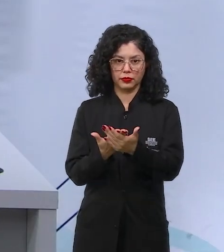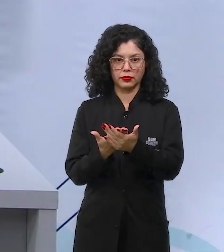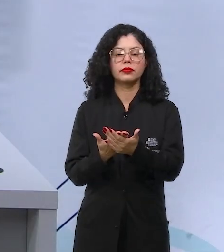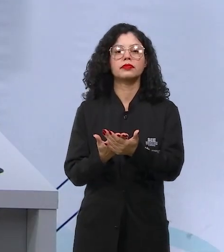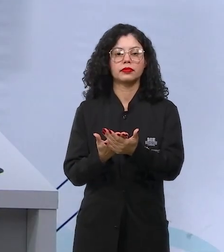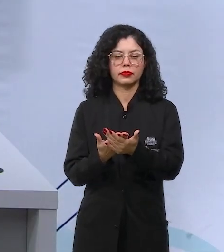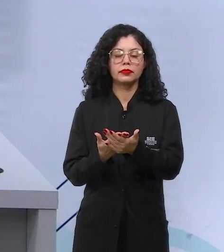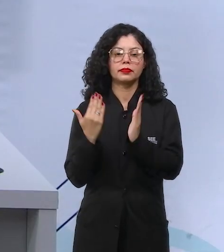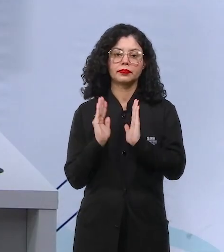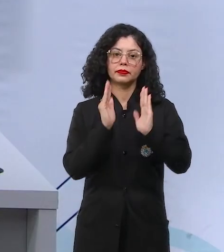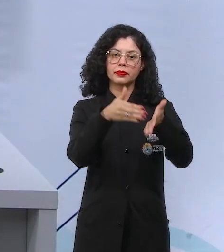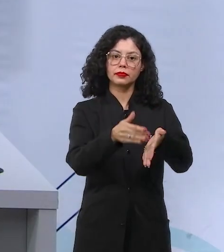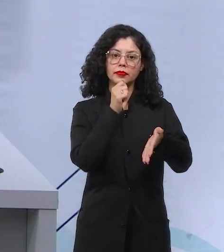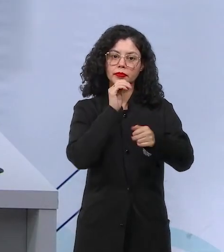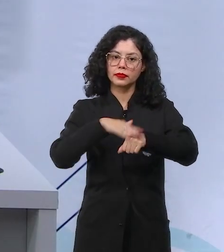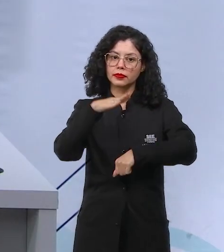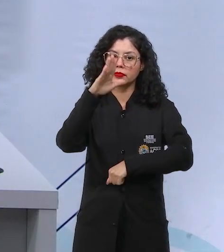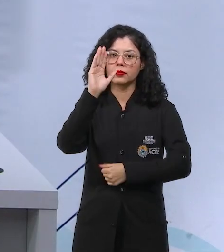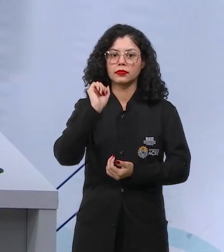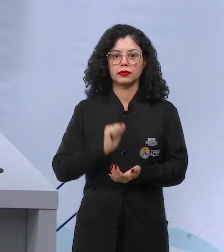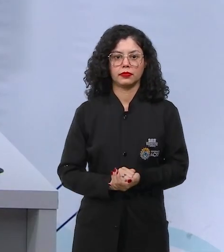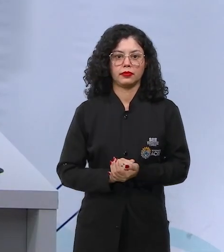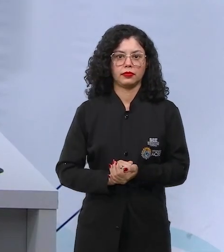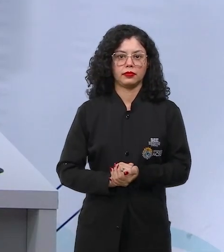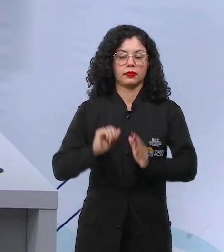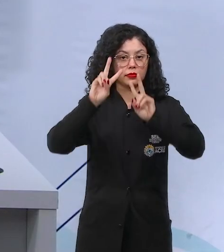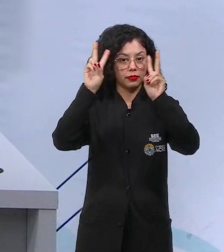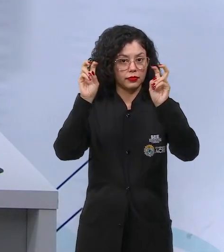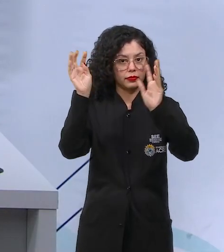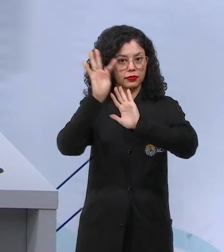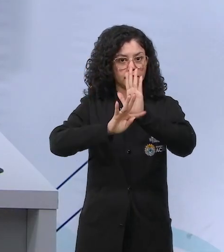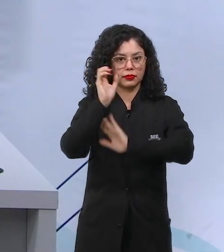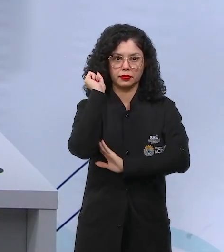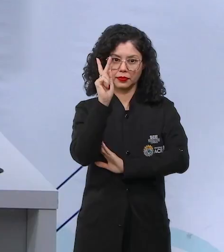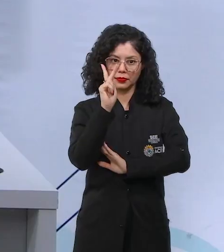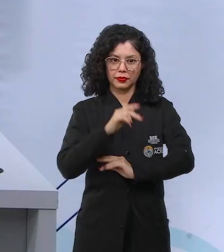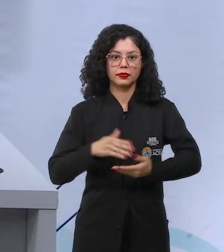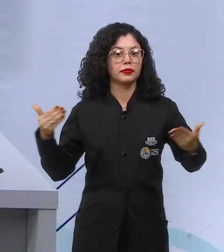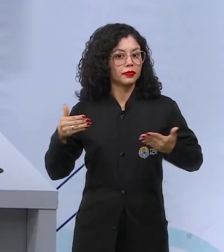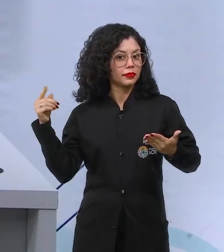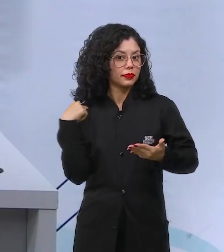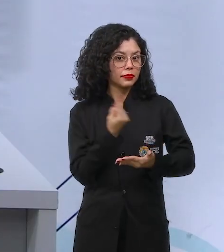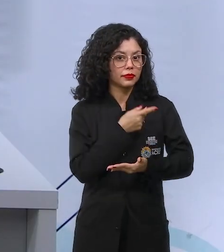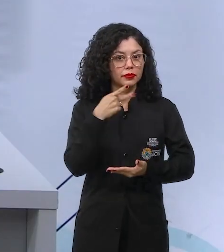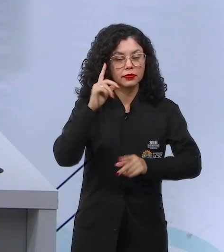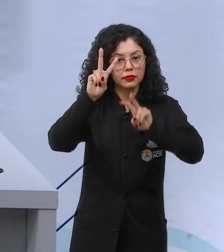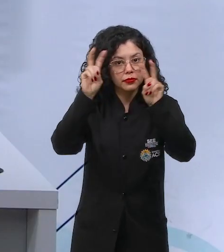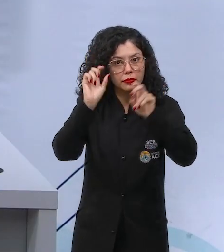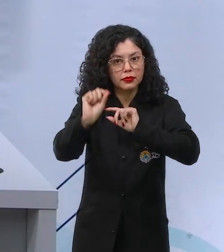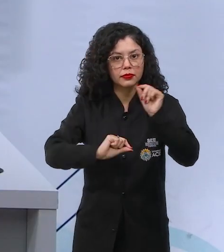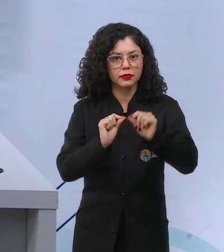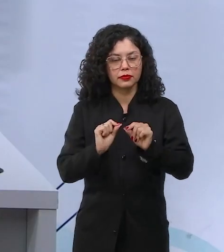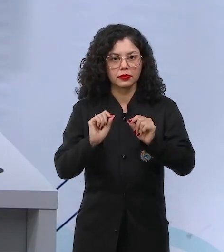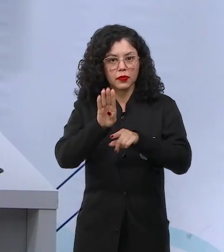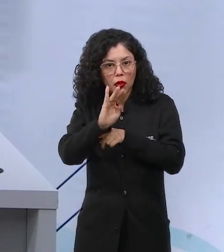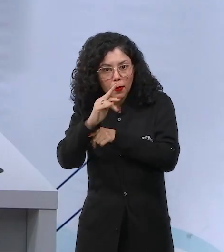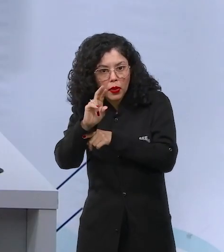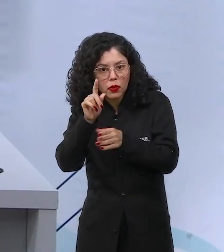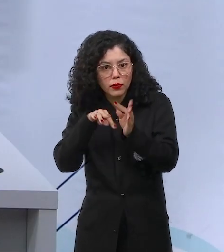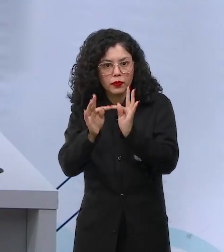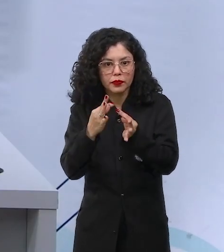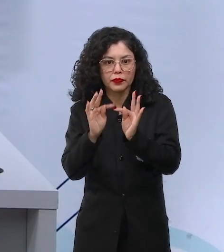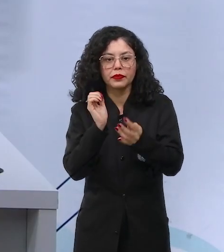poder focar ainda mais nesses assuntos, ok? Hoje nós vamos falar sobre biotecnologia,